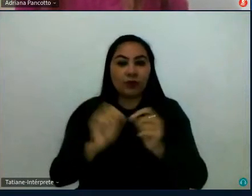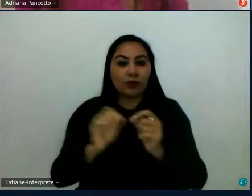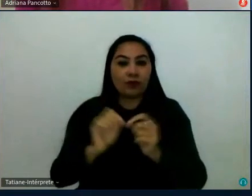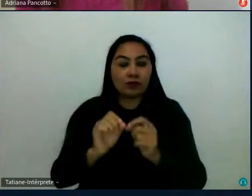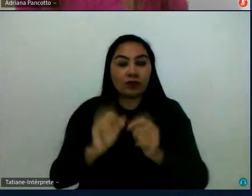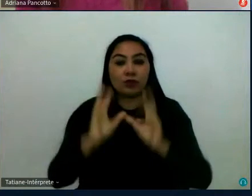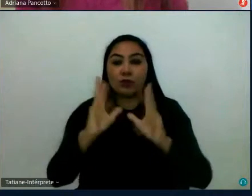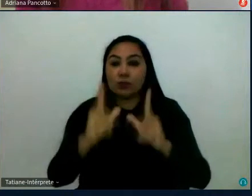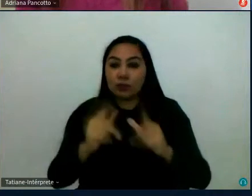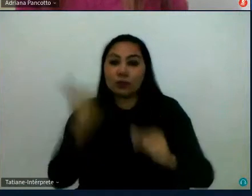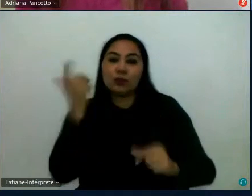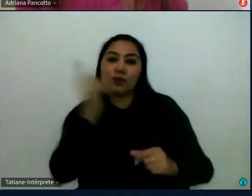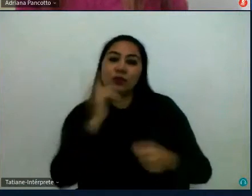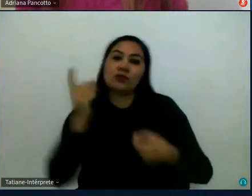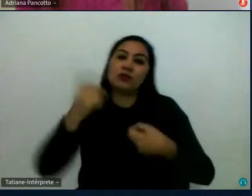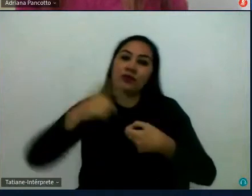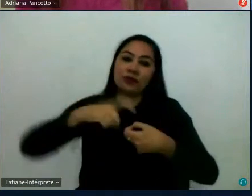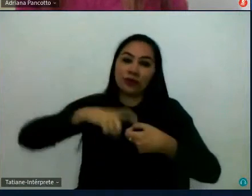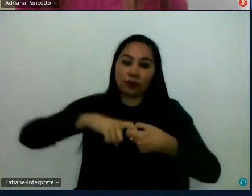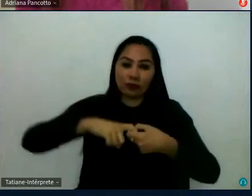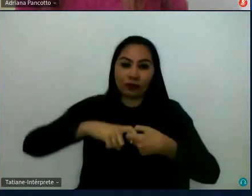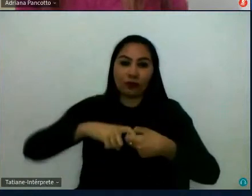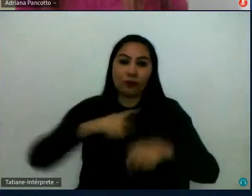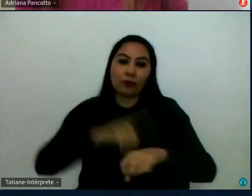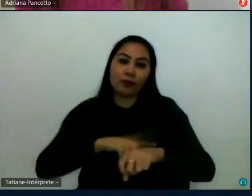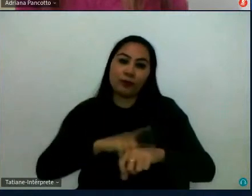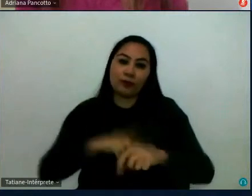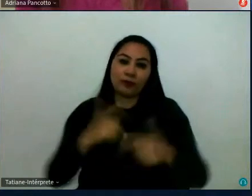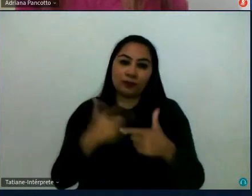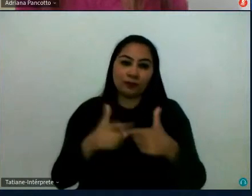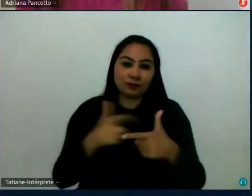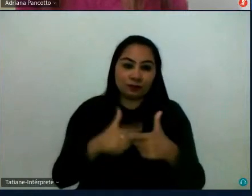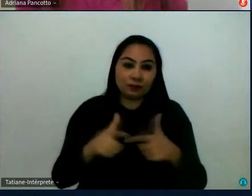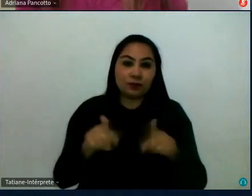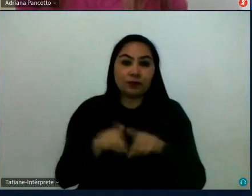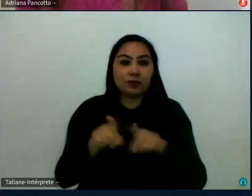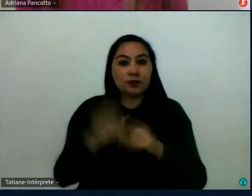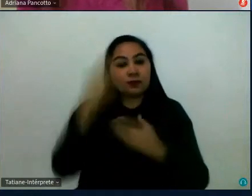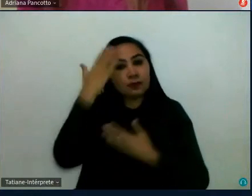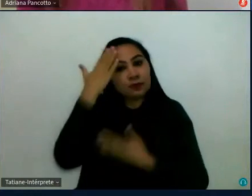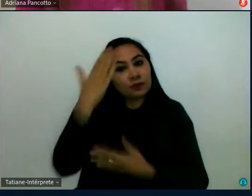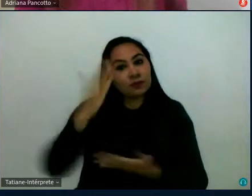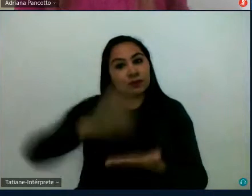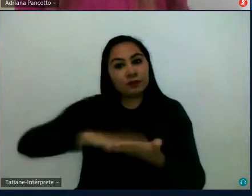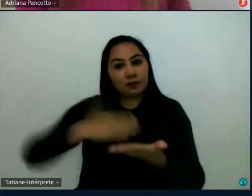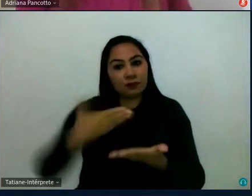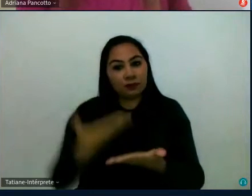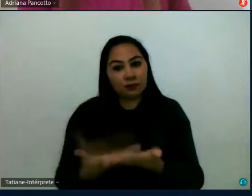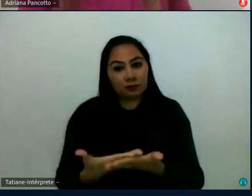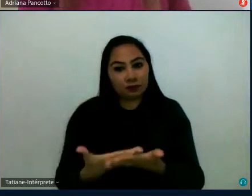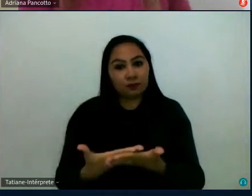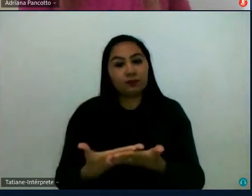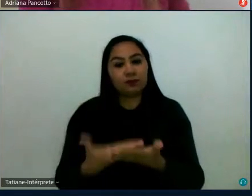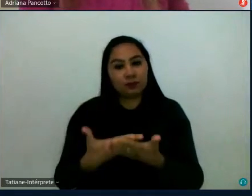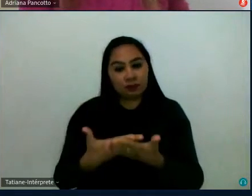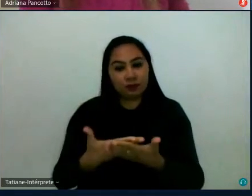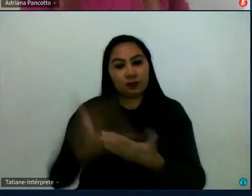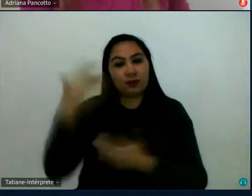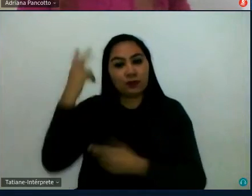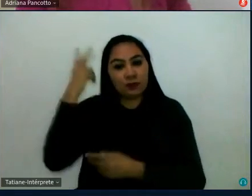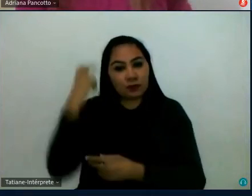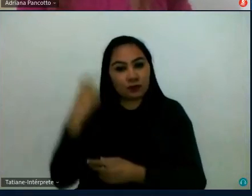retornasse quando tinha problema. E agradecer também as intérpretes de Libras que estiveram